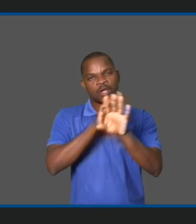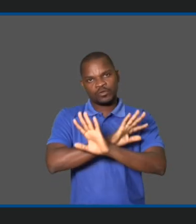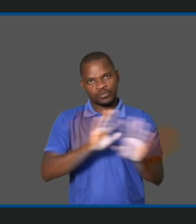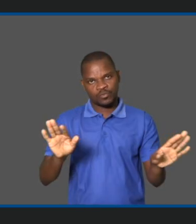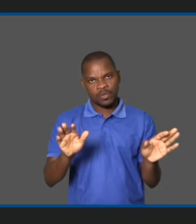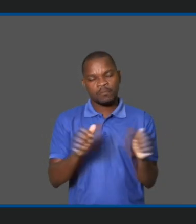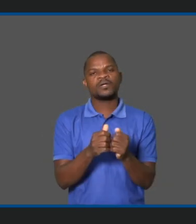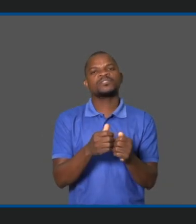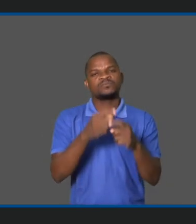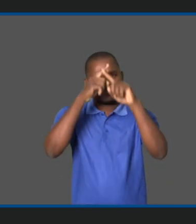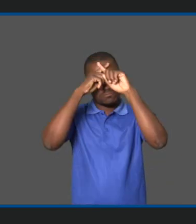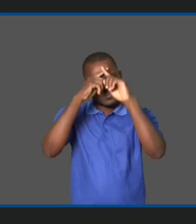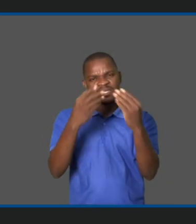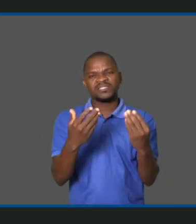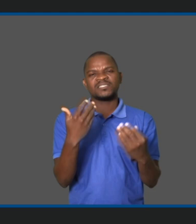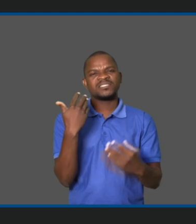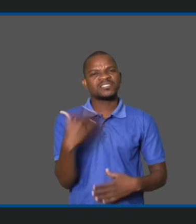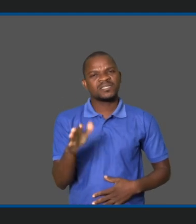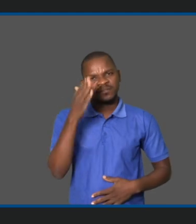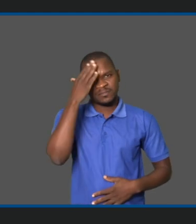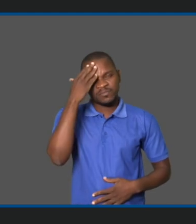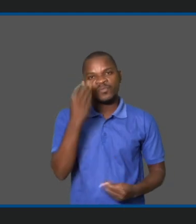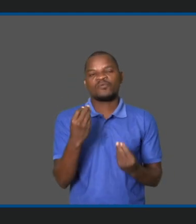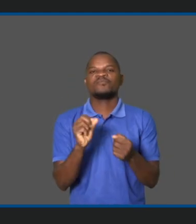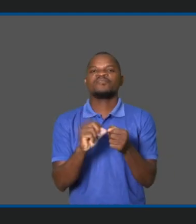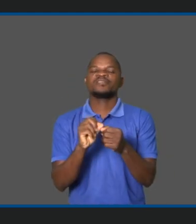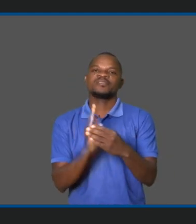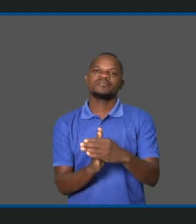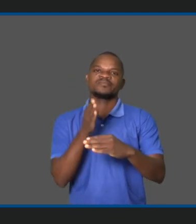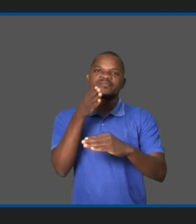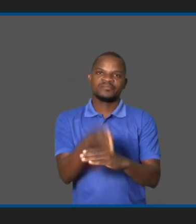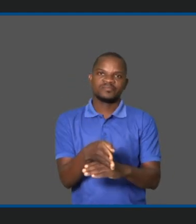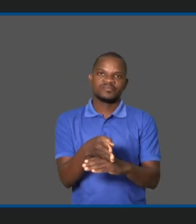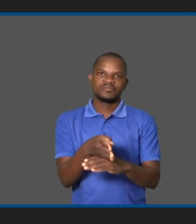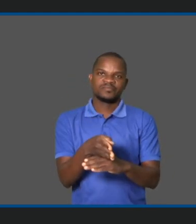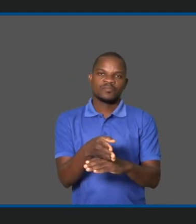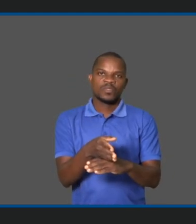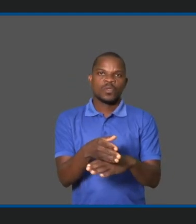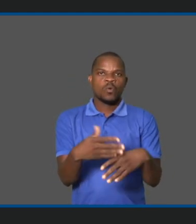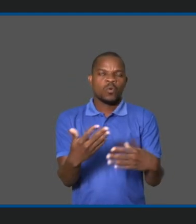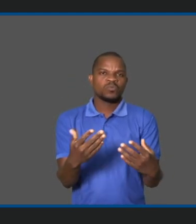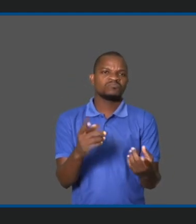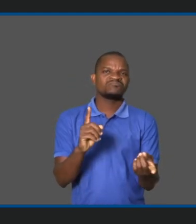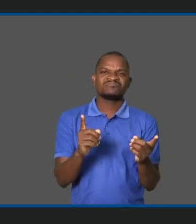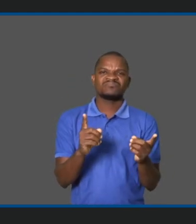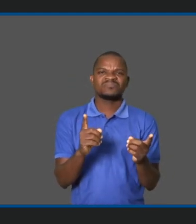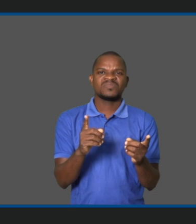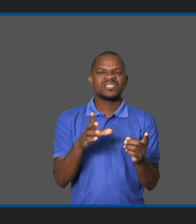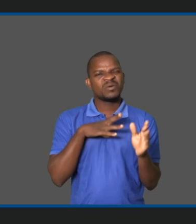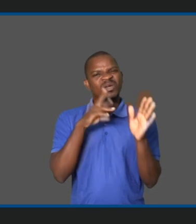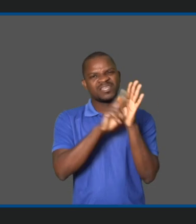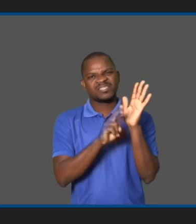essa situação. Seja eles próprios têm designações várias para isso, houve desacato,